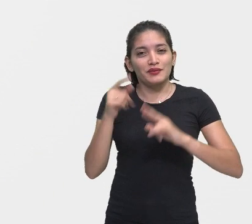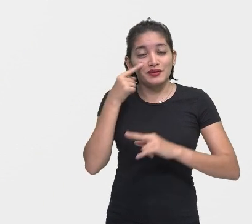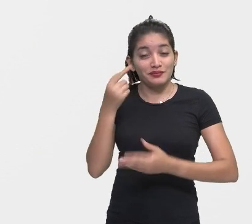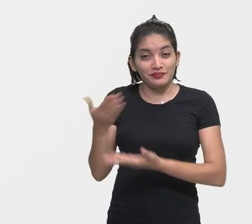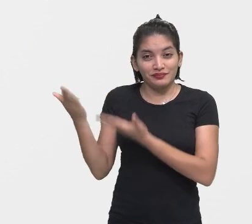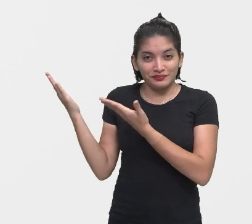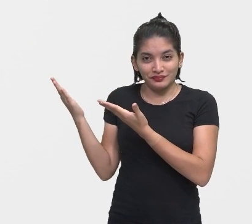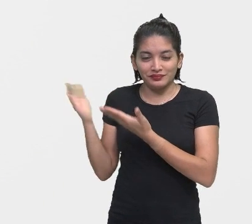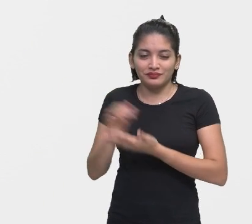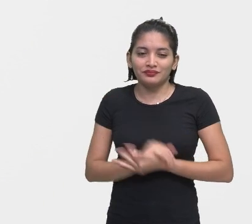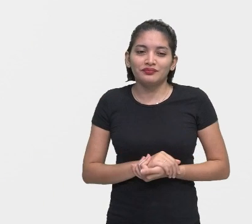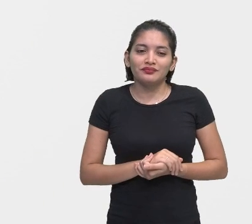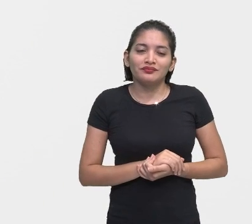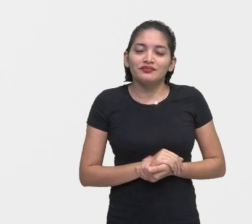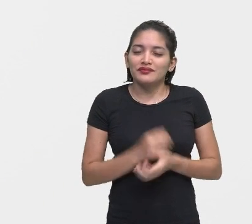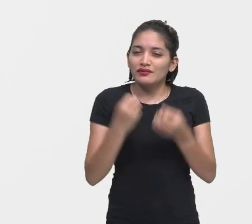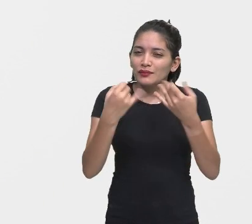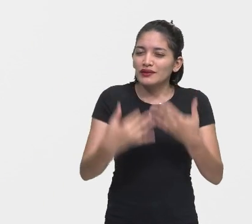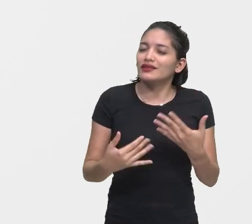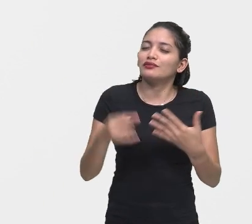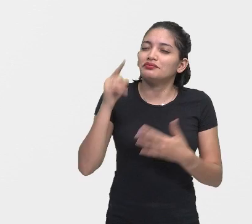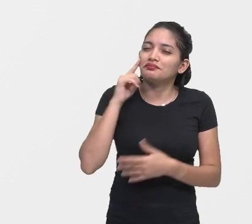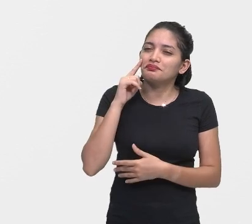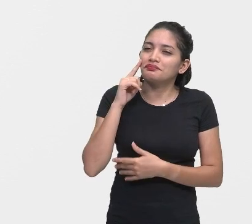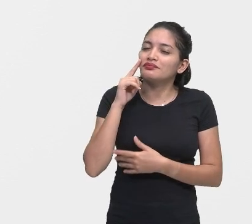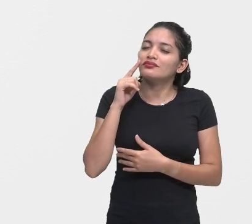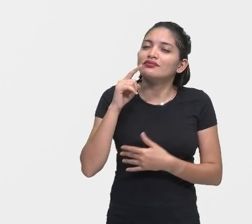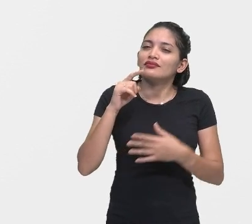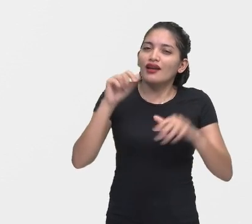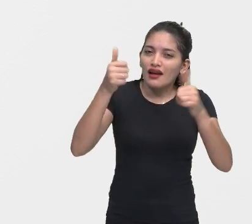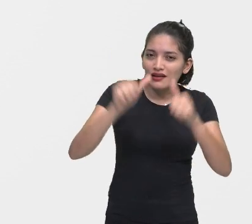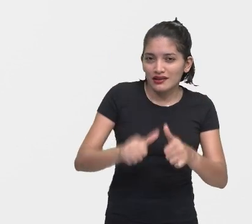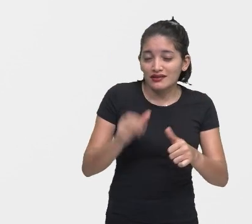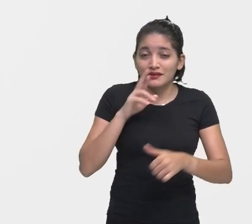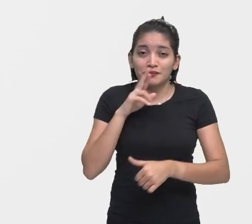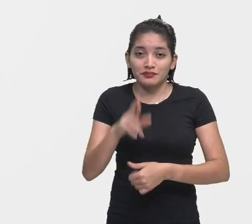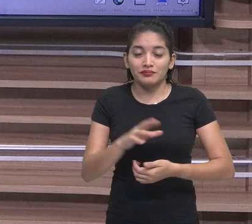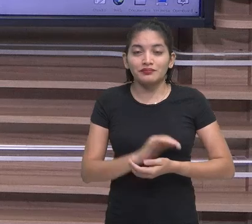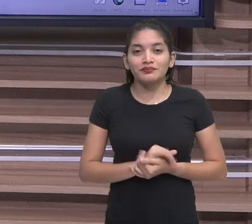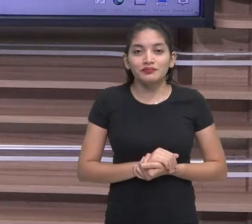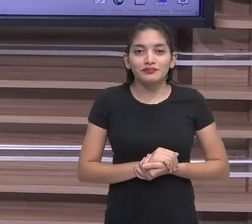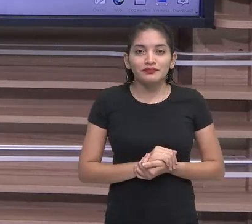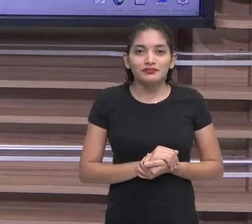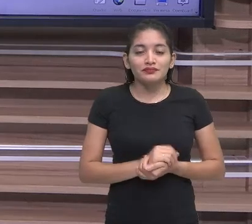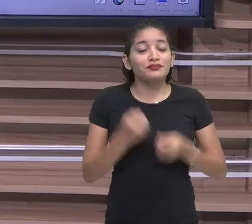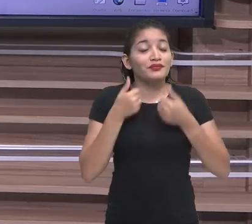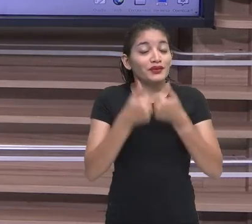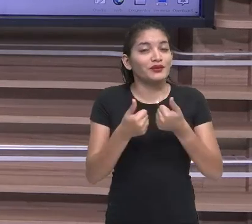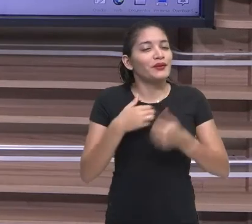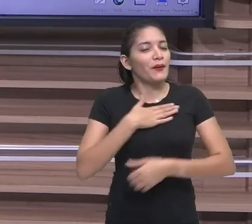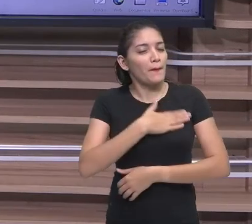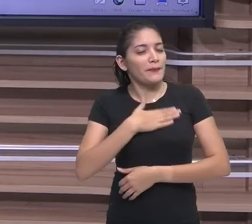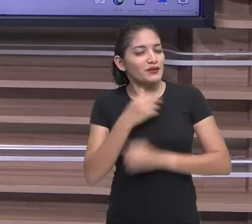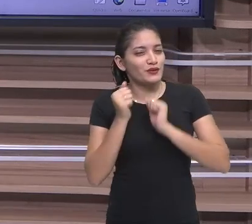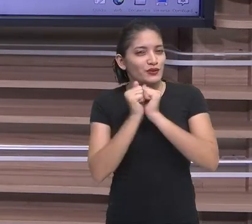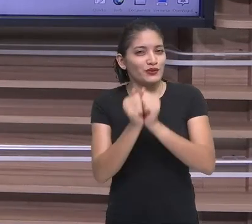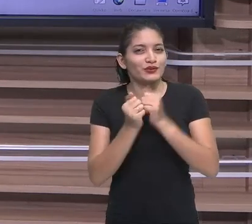você, né? Para você conferir a sua resposta. Muito bem. Foi um prazer imenso